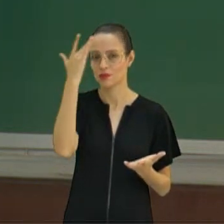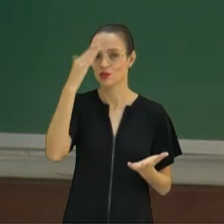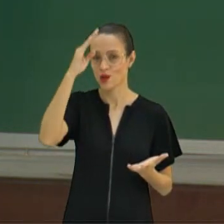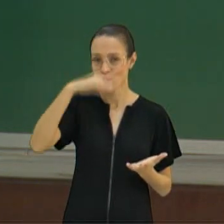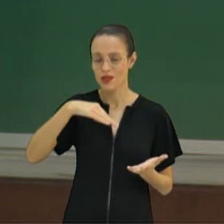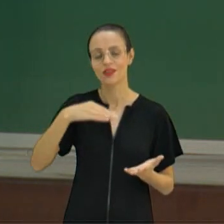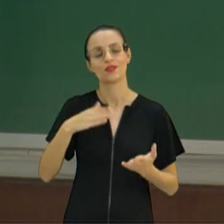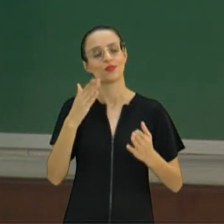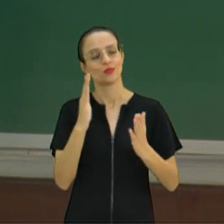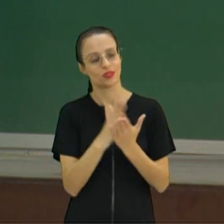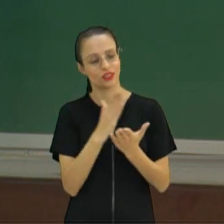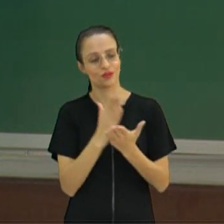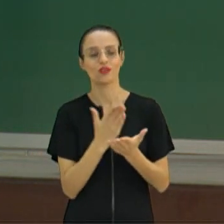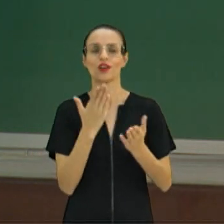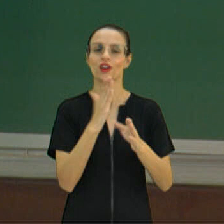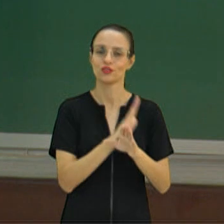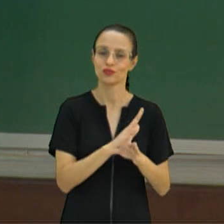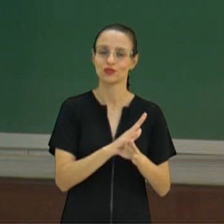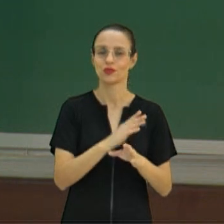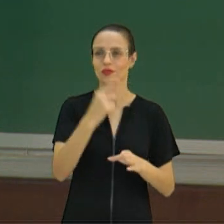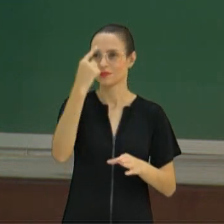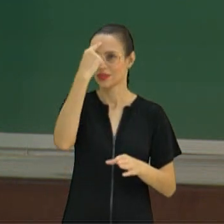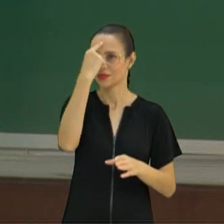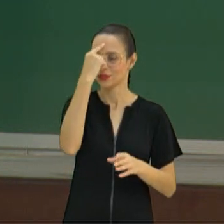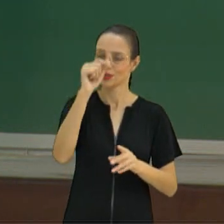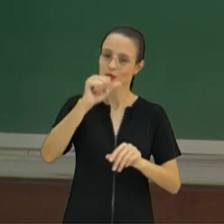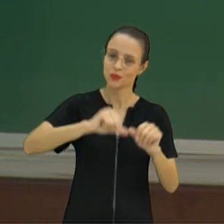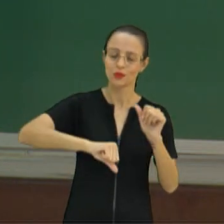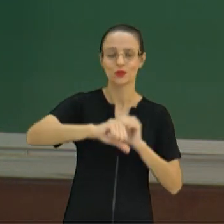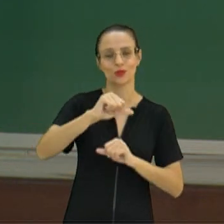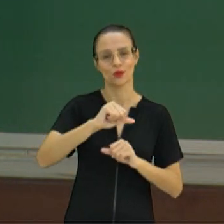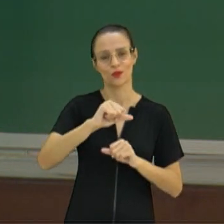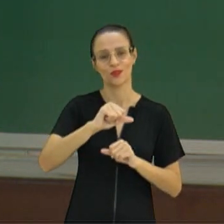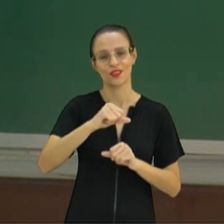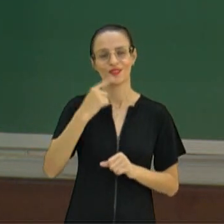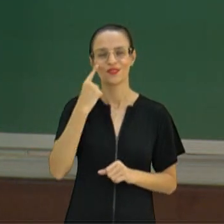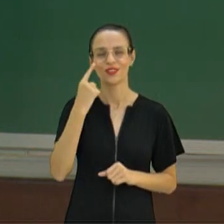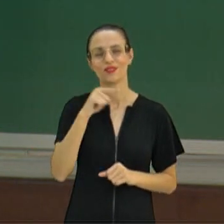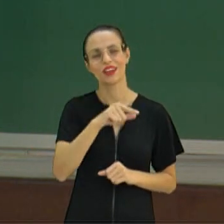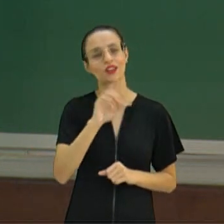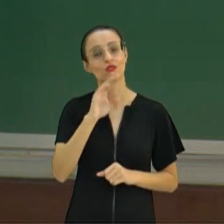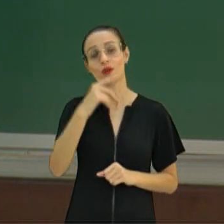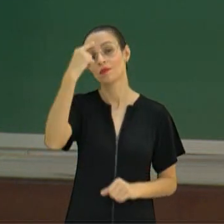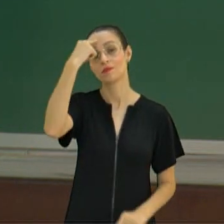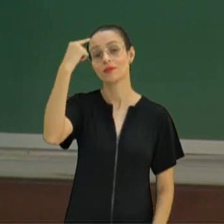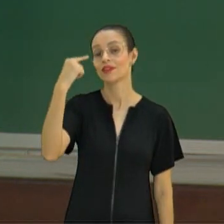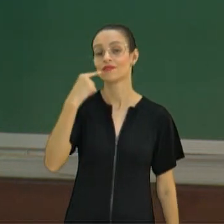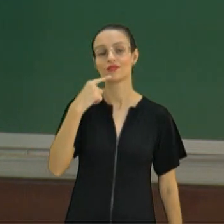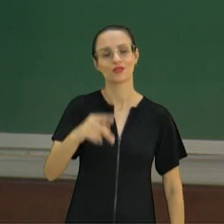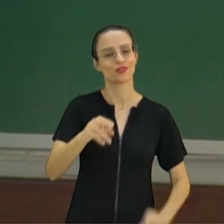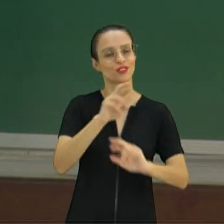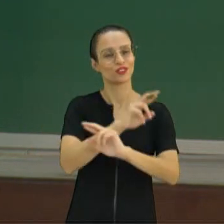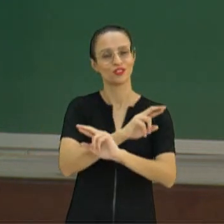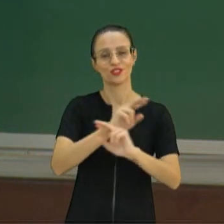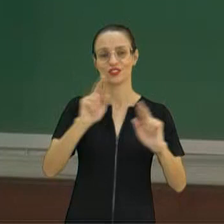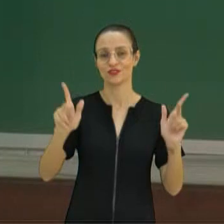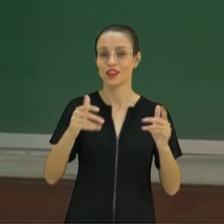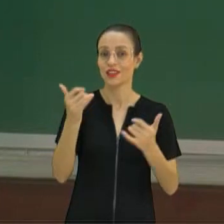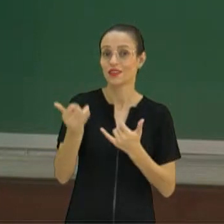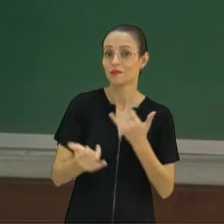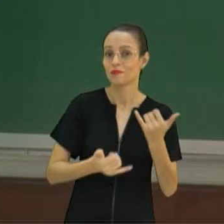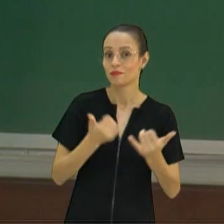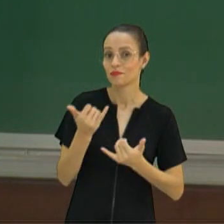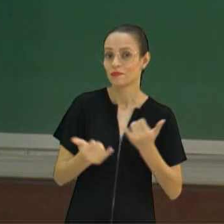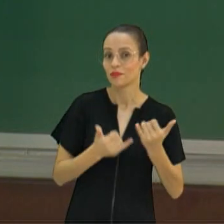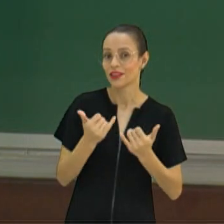livro ajudou ele a mudar esse pensamento. Ele viu apenas que ele tinha uma personalidade um pouco diferente, fazia algumas